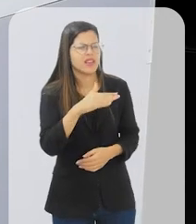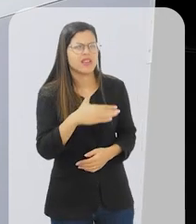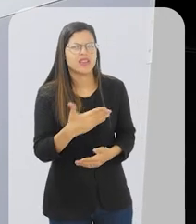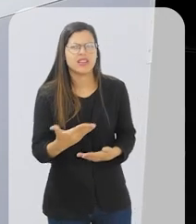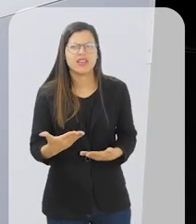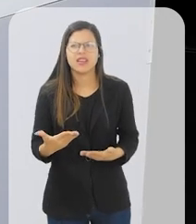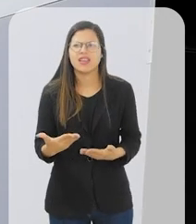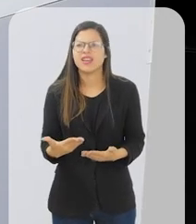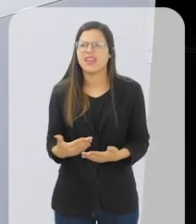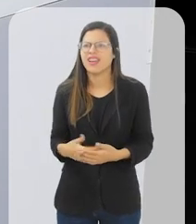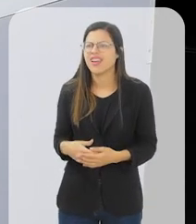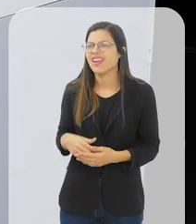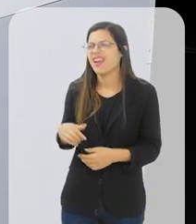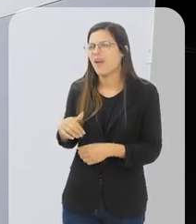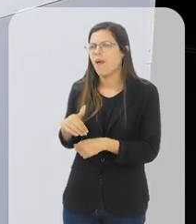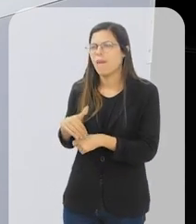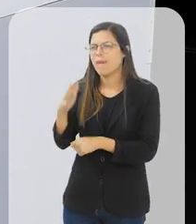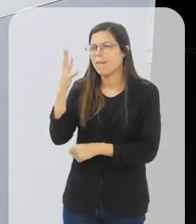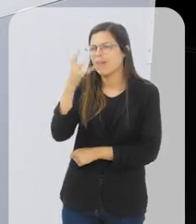É o mais bonitão.